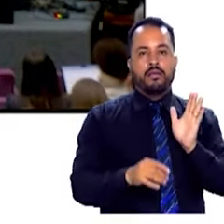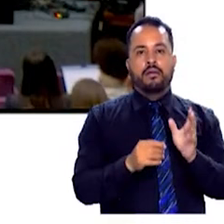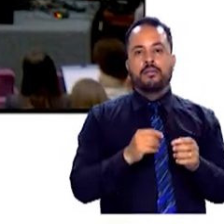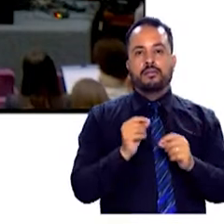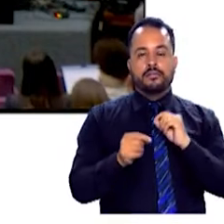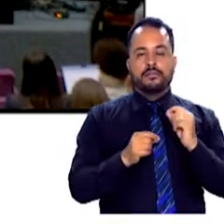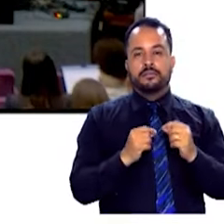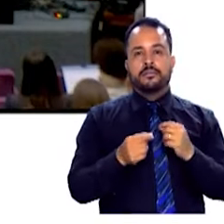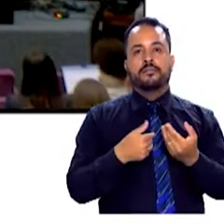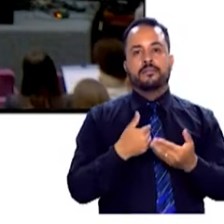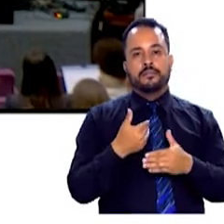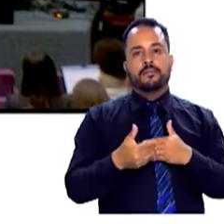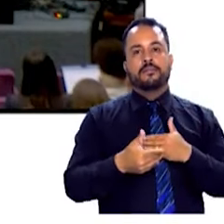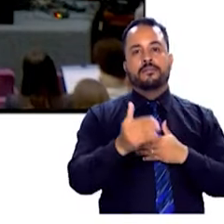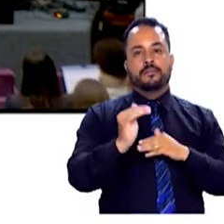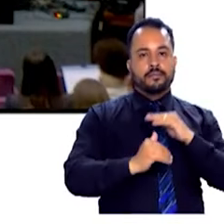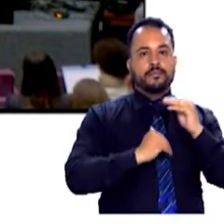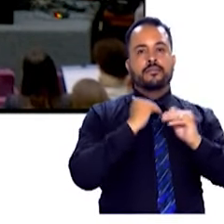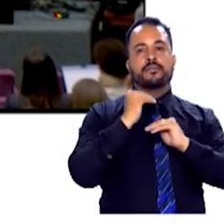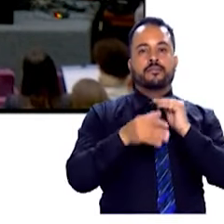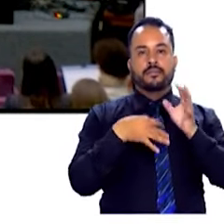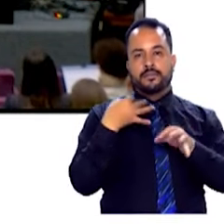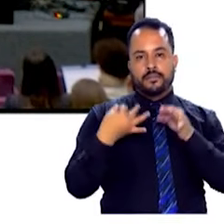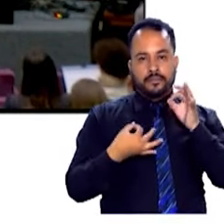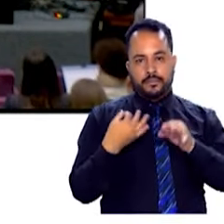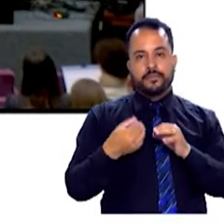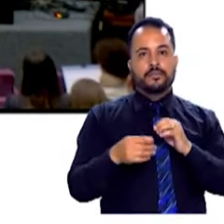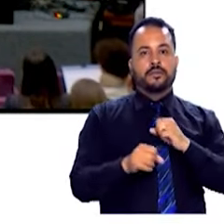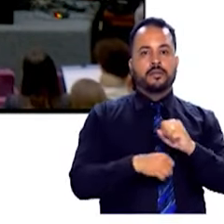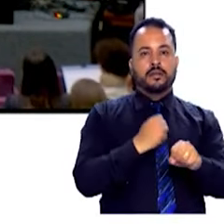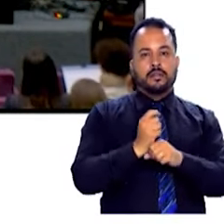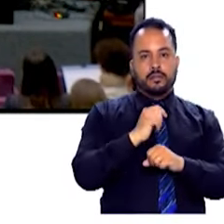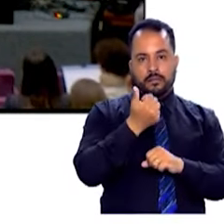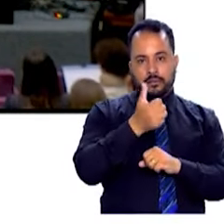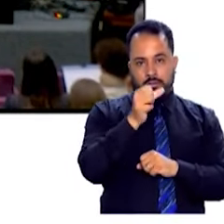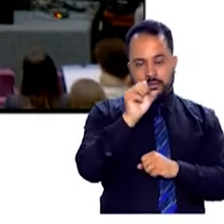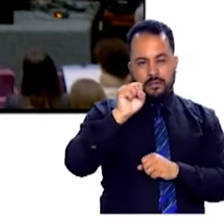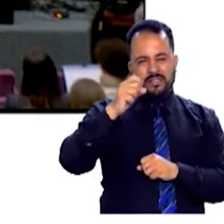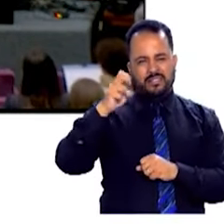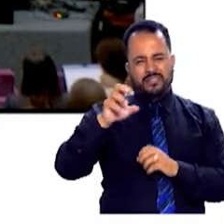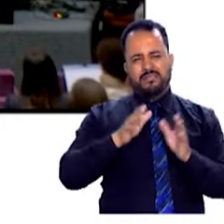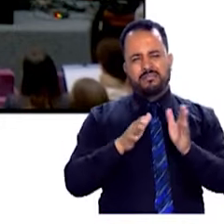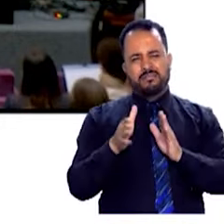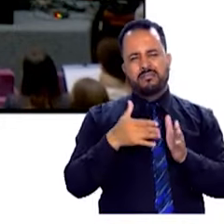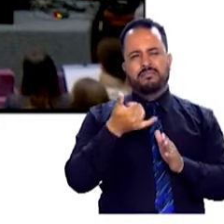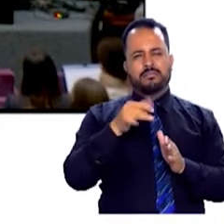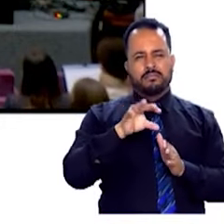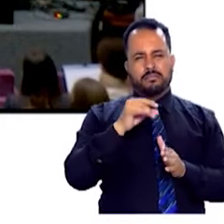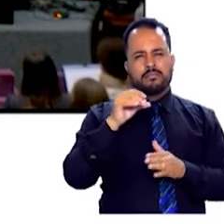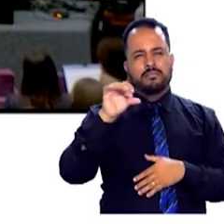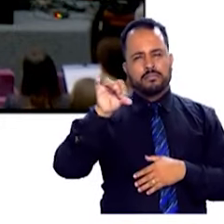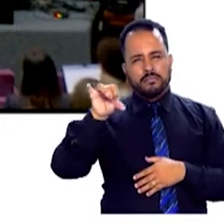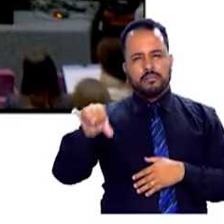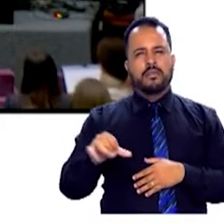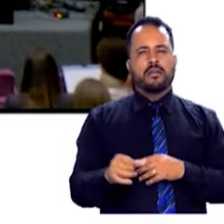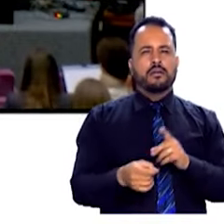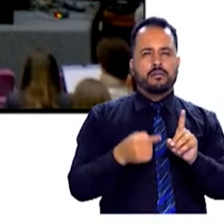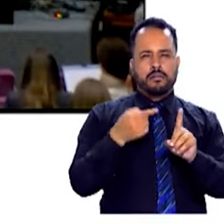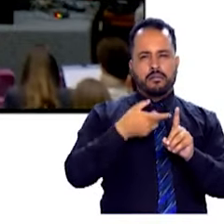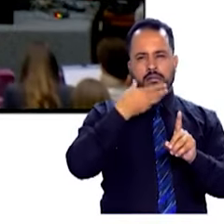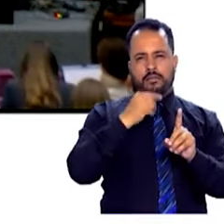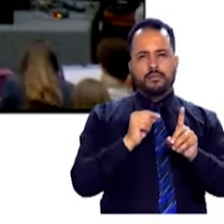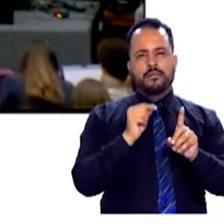passaram a ser progressivamente mais juízes Até que em 1875 73 75 finalmente a House of Lords eh